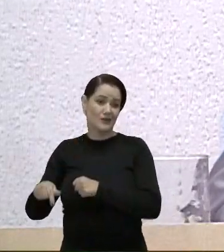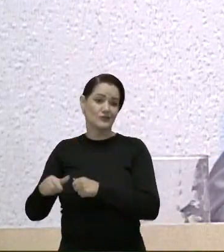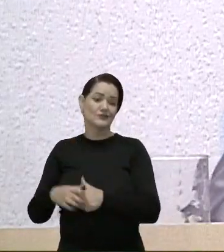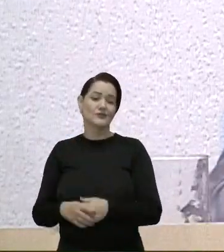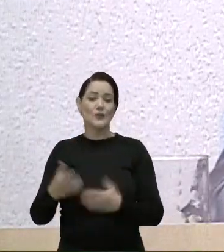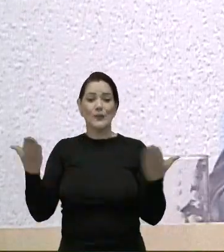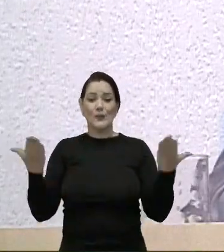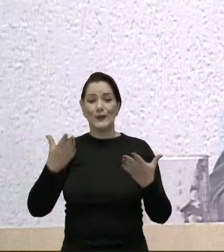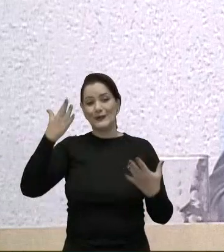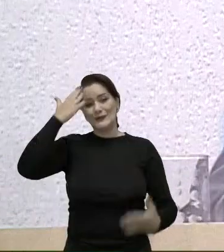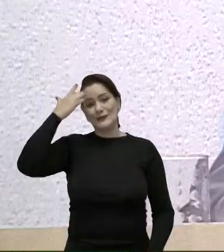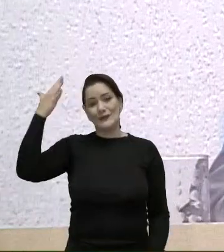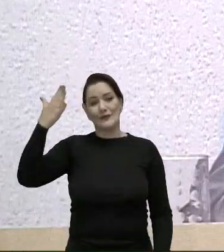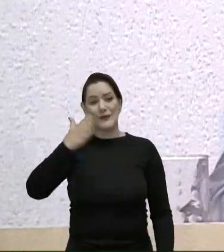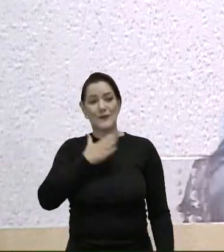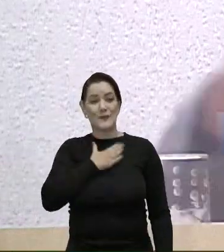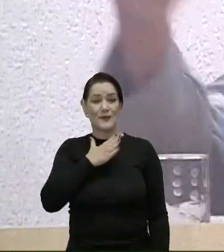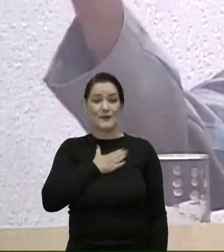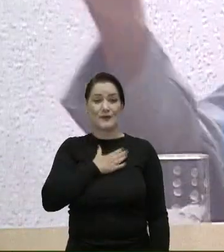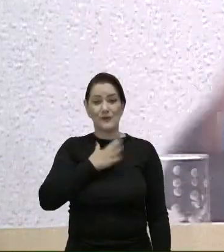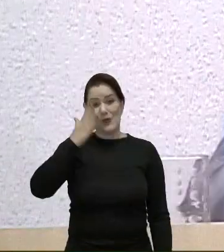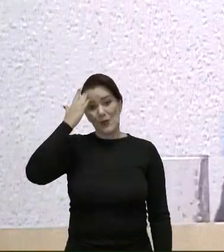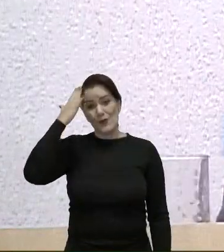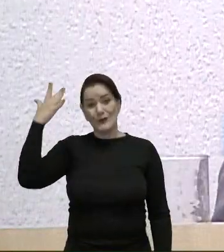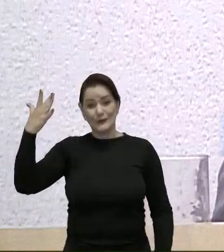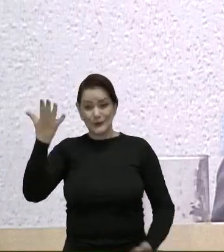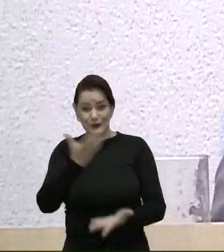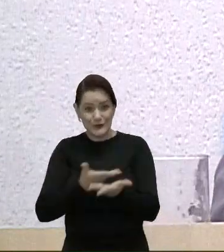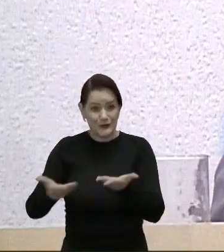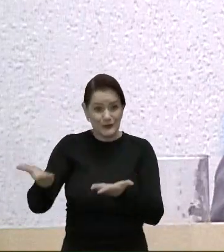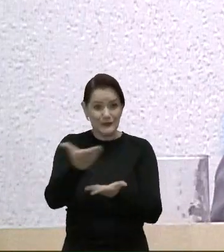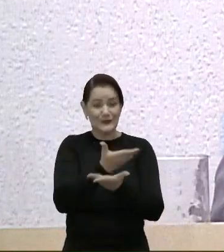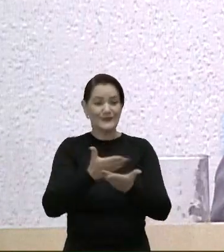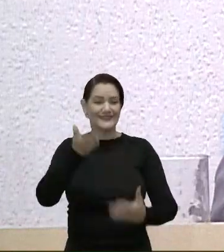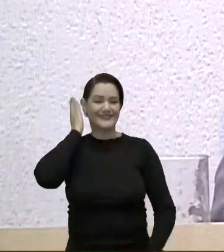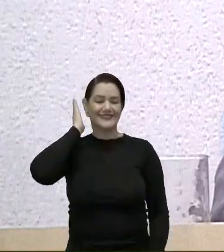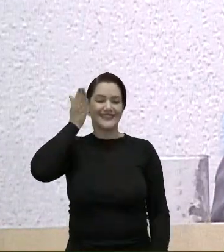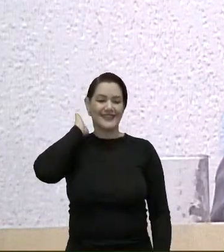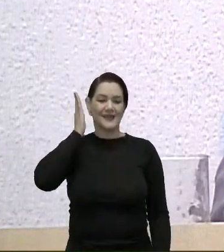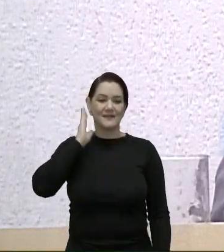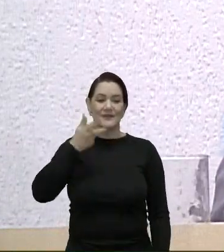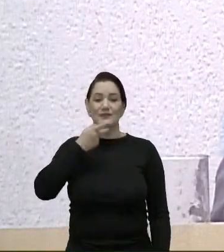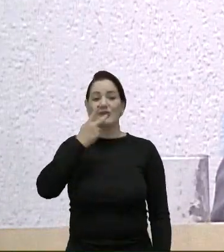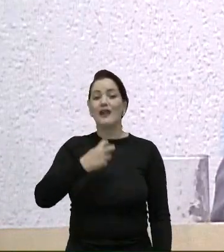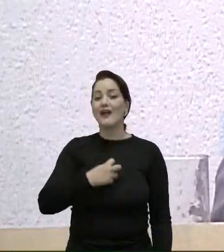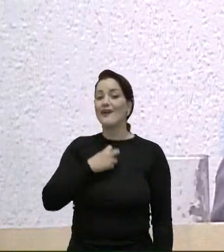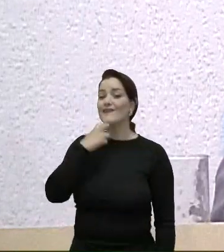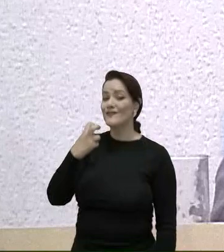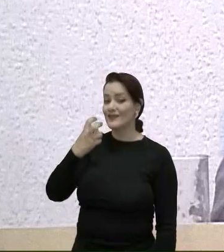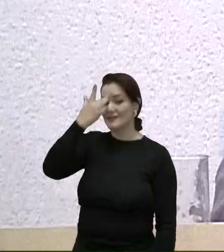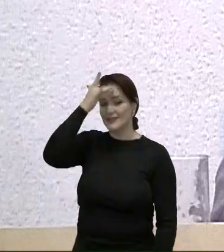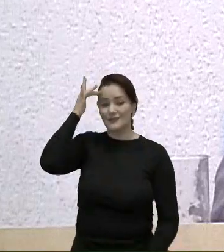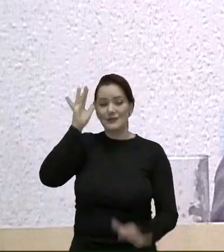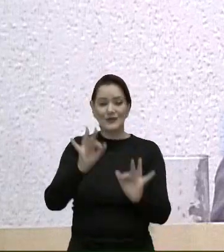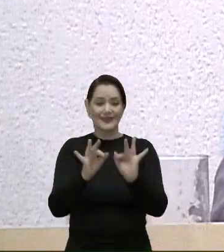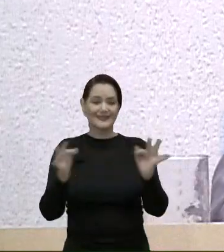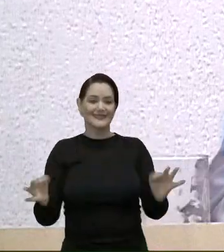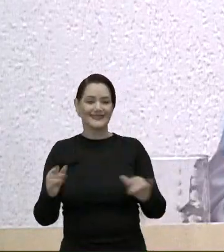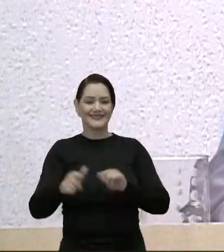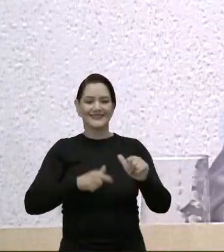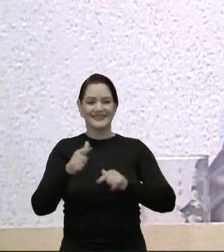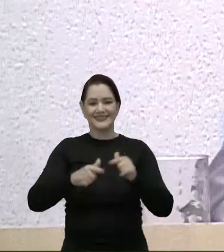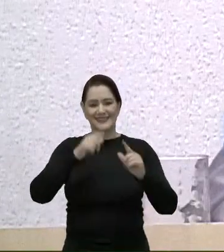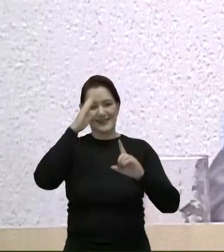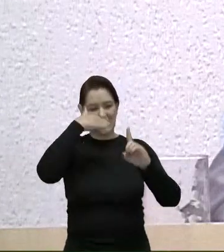sonho, não o meu sonho, mas o sonho do povo taubatiano, né? De poder levar a voz das pessoas simples e trabalhadoras desse país. Fico muito honrado